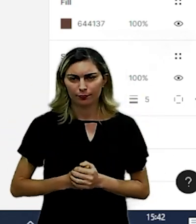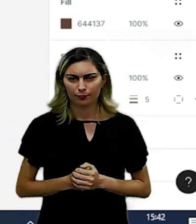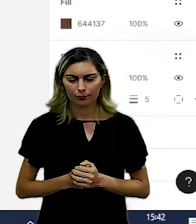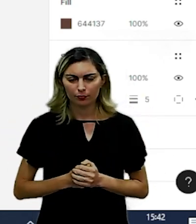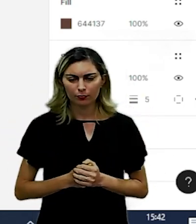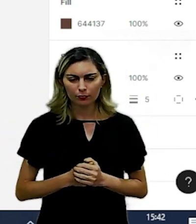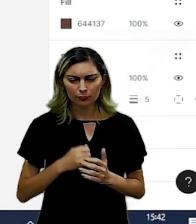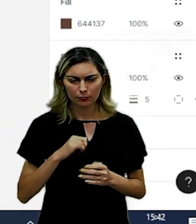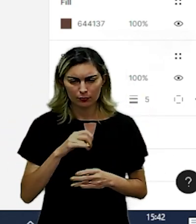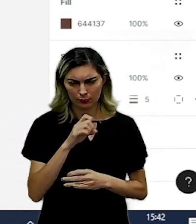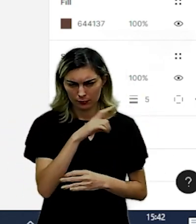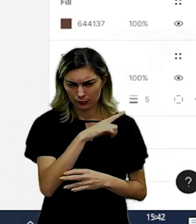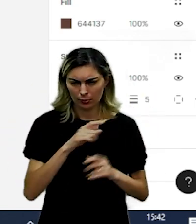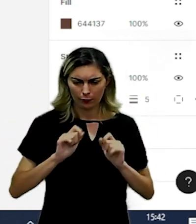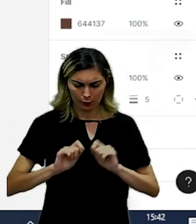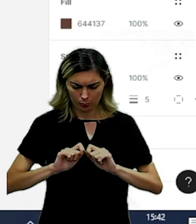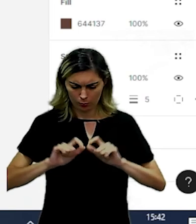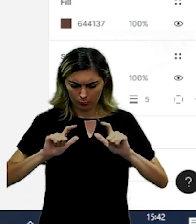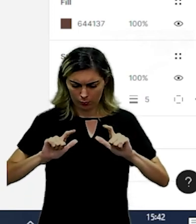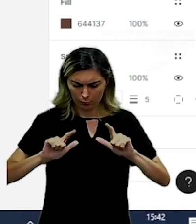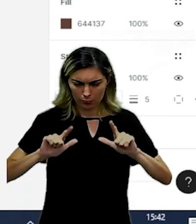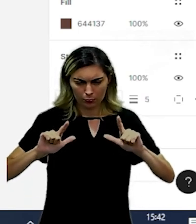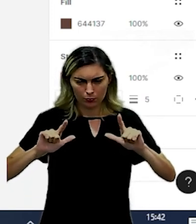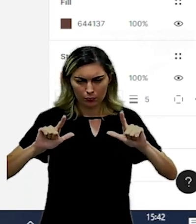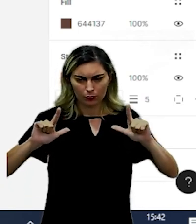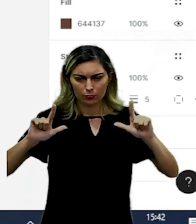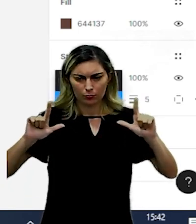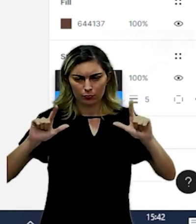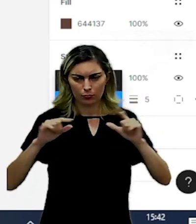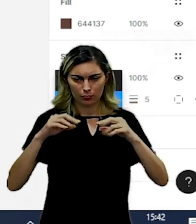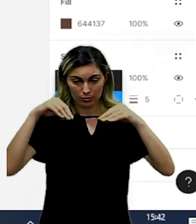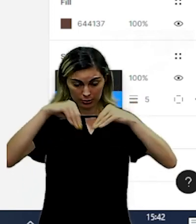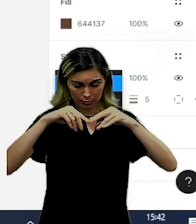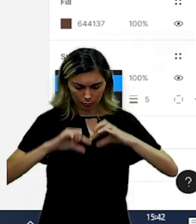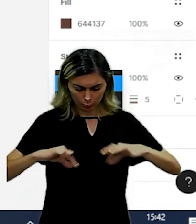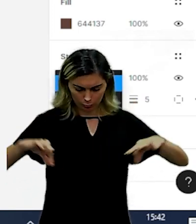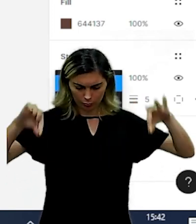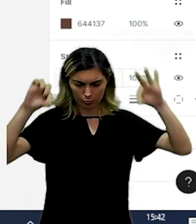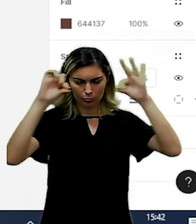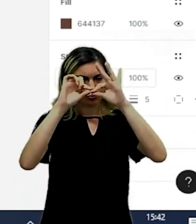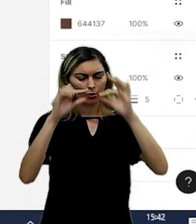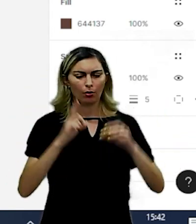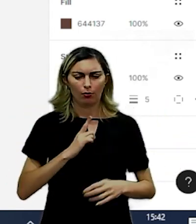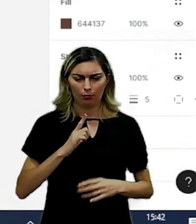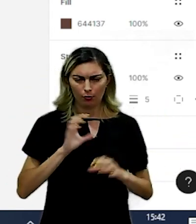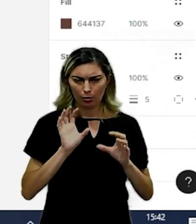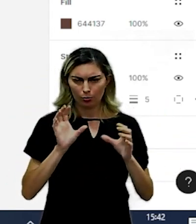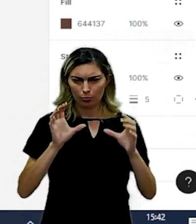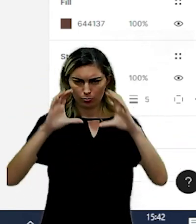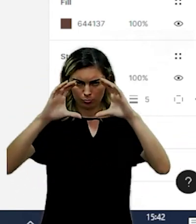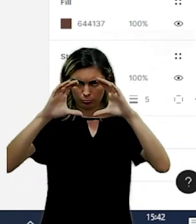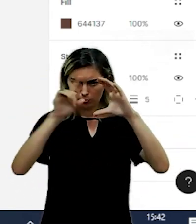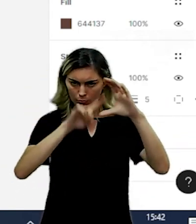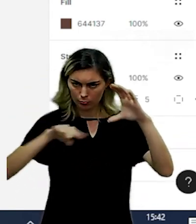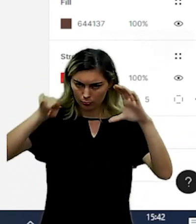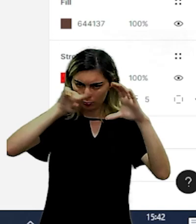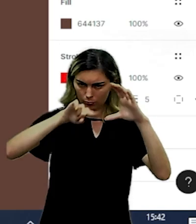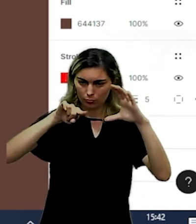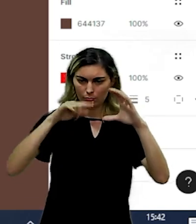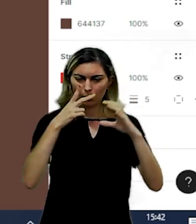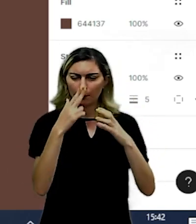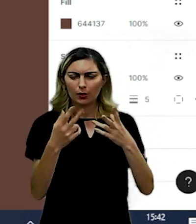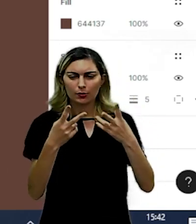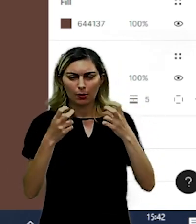que aí no caso ele vai engrossar para dentro. Eu tenho ao centro. Então percebam